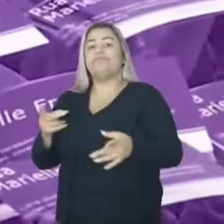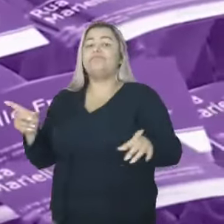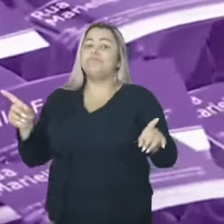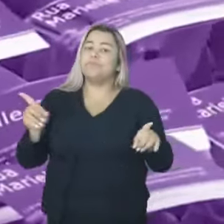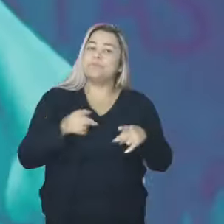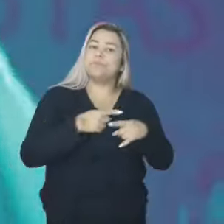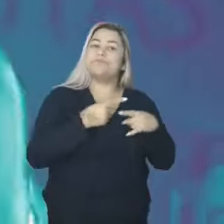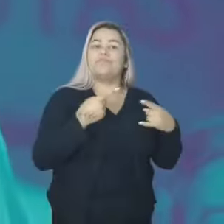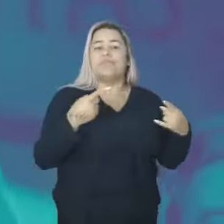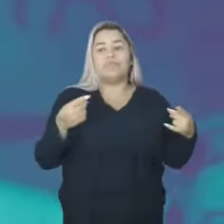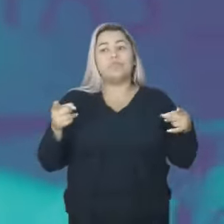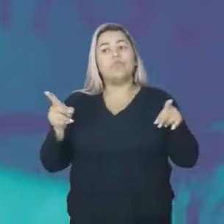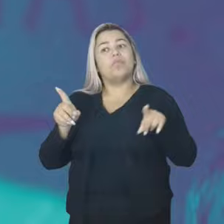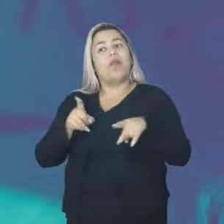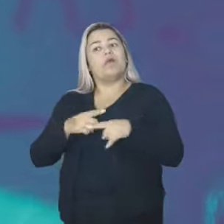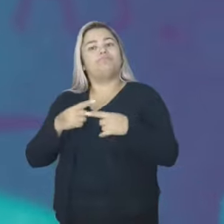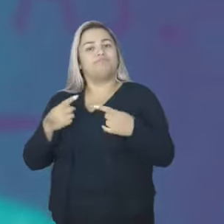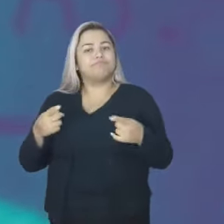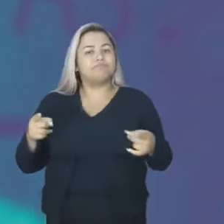acontecer.